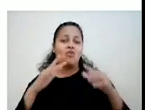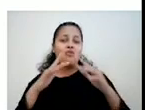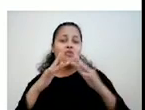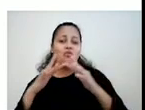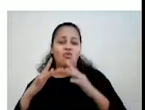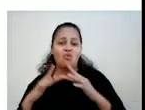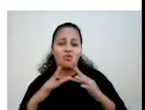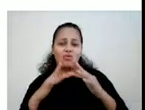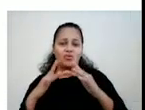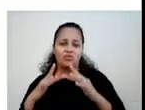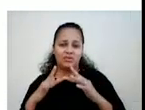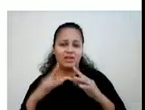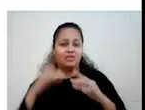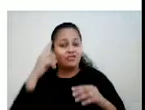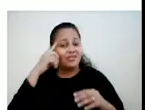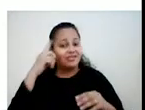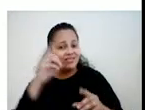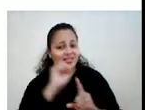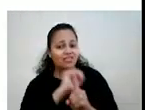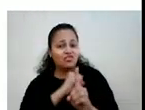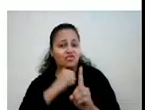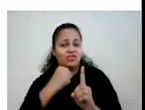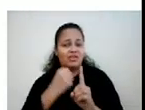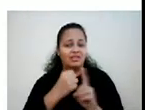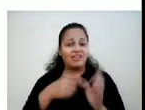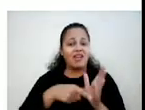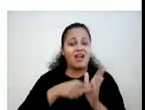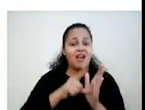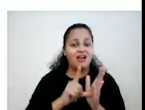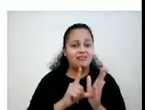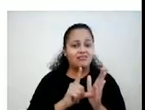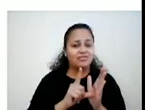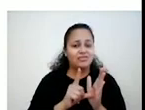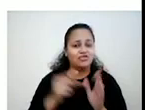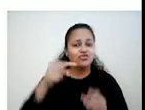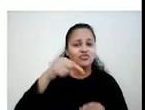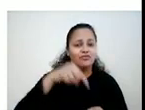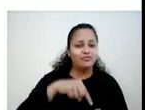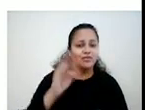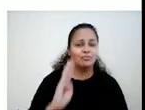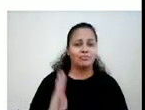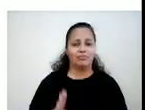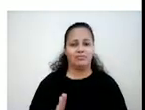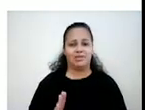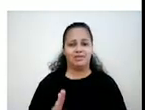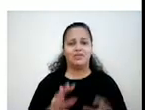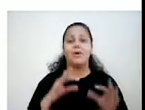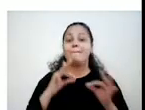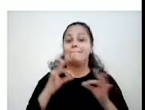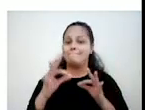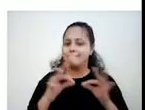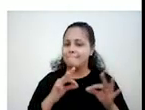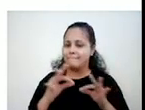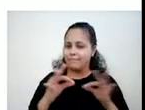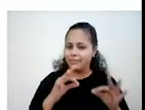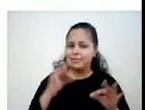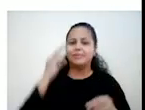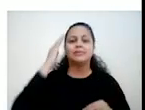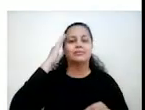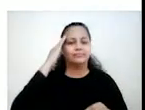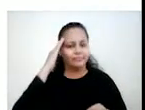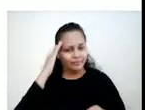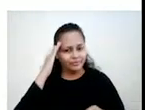ideias anarquistas e socialistas antes de virem para o Brasil e usaram seus conhecimentos para organizar